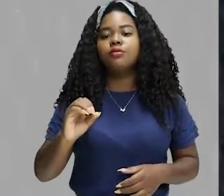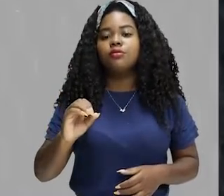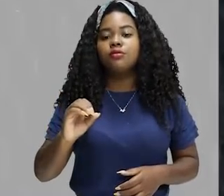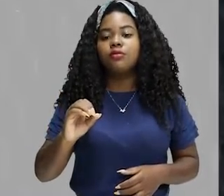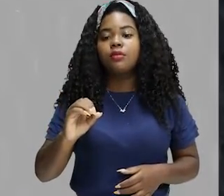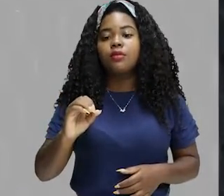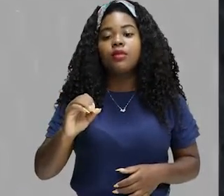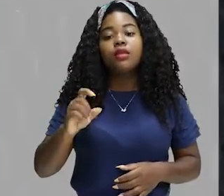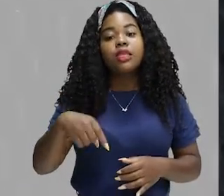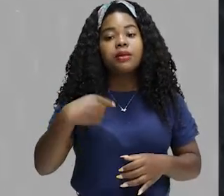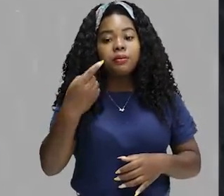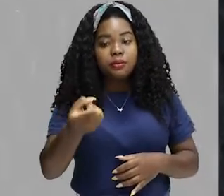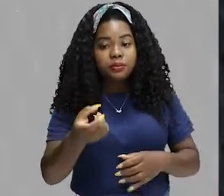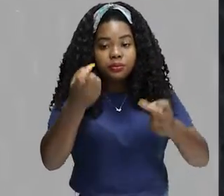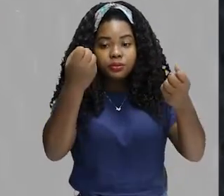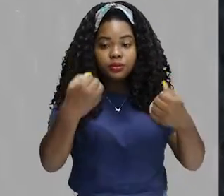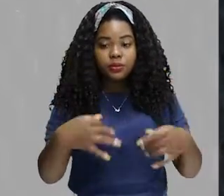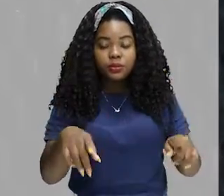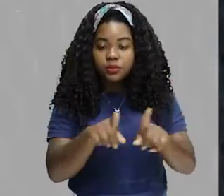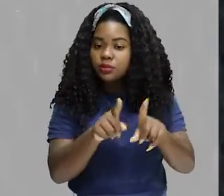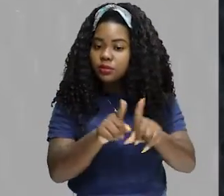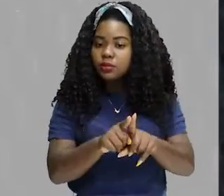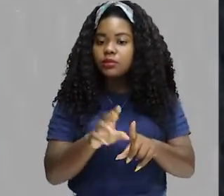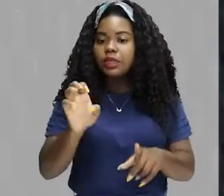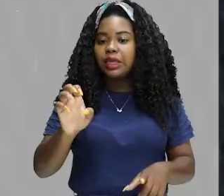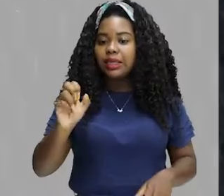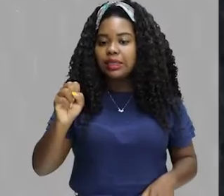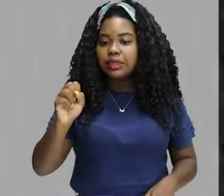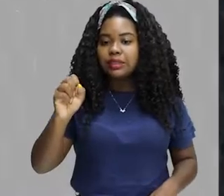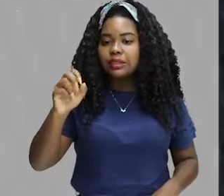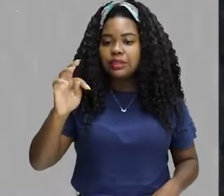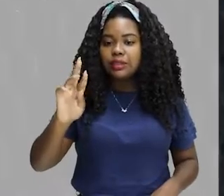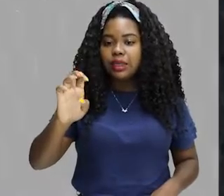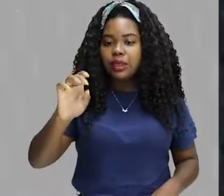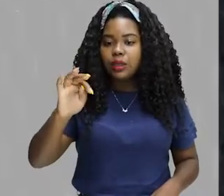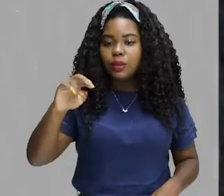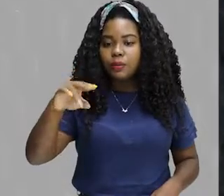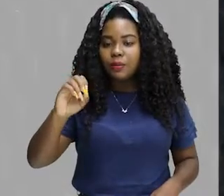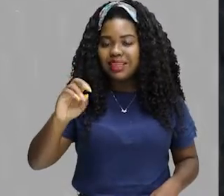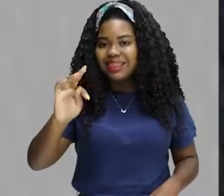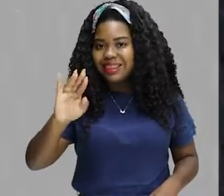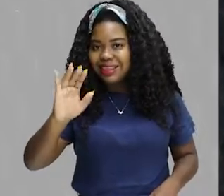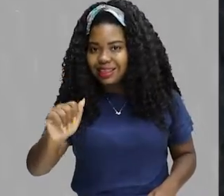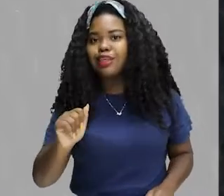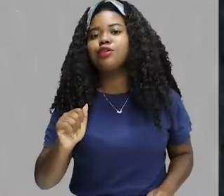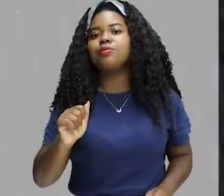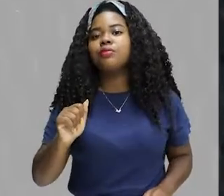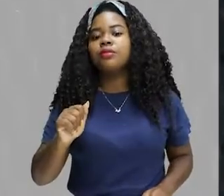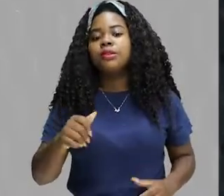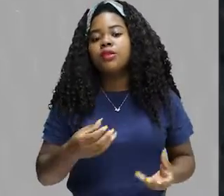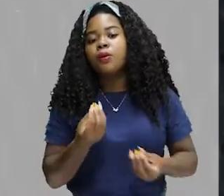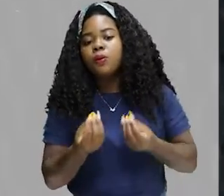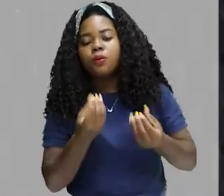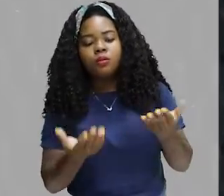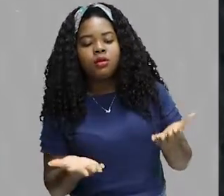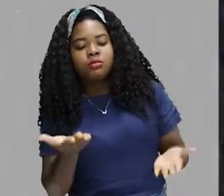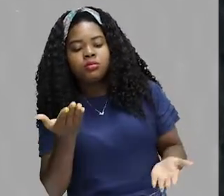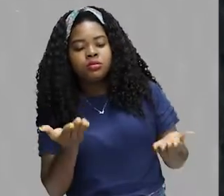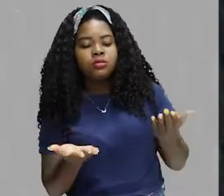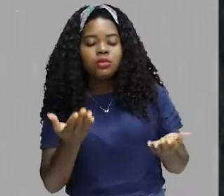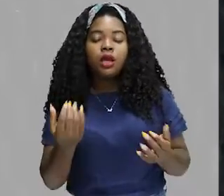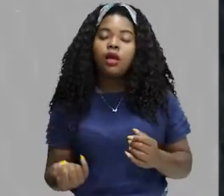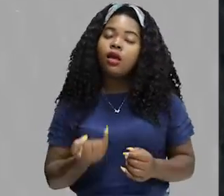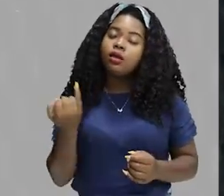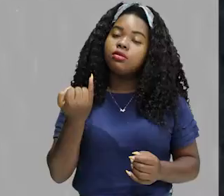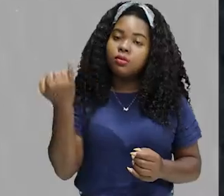estequiometria das reações. Então, nesse processo, saber fazer o balanceamento é extremamente importante. E